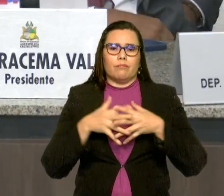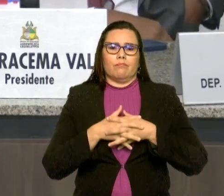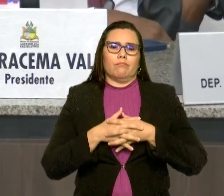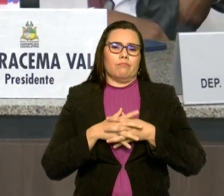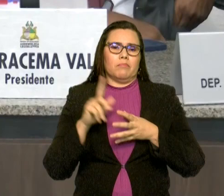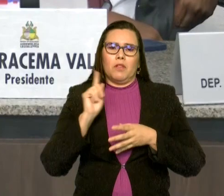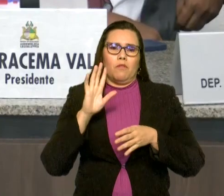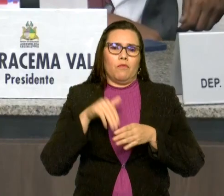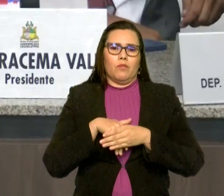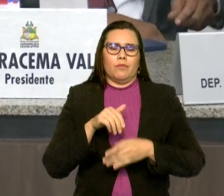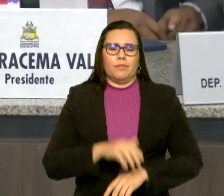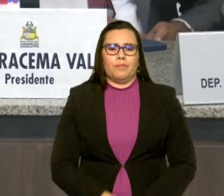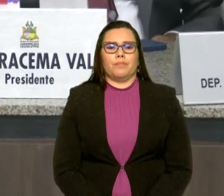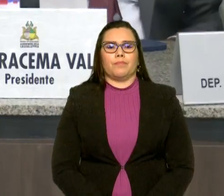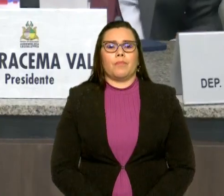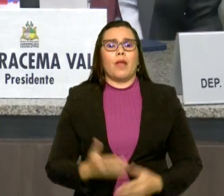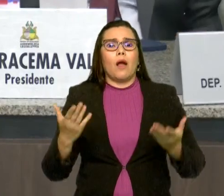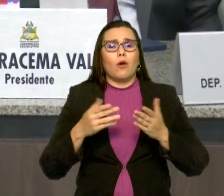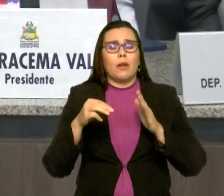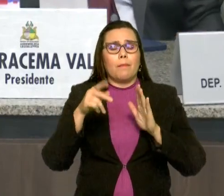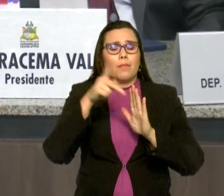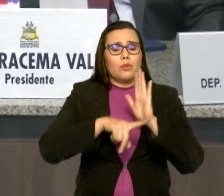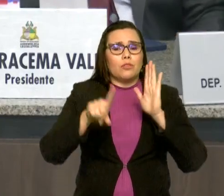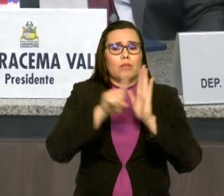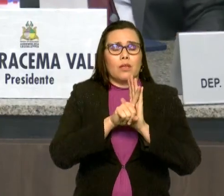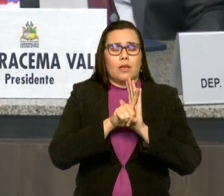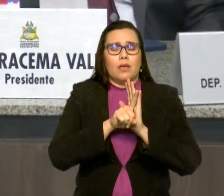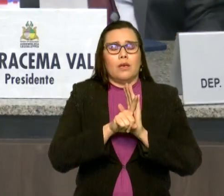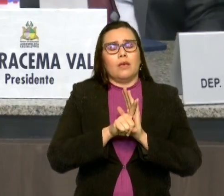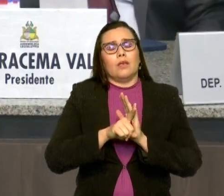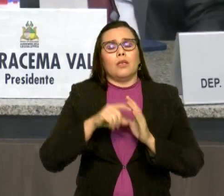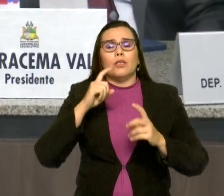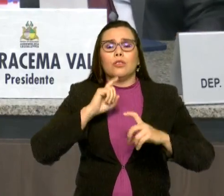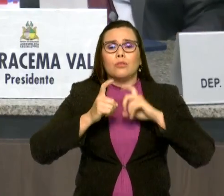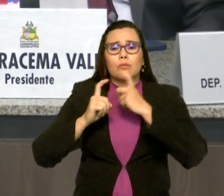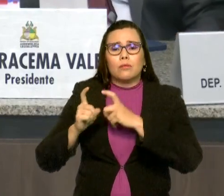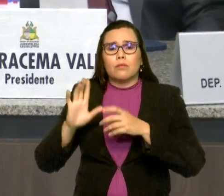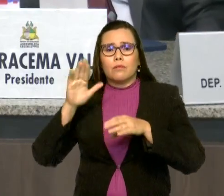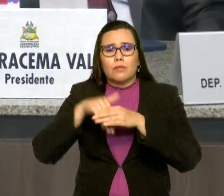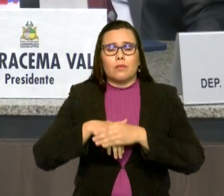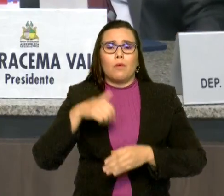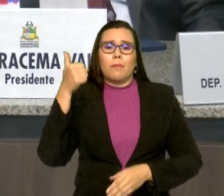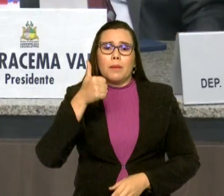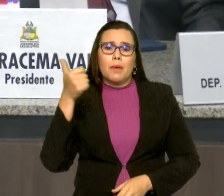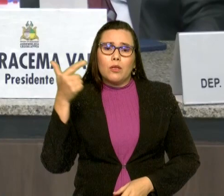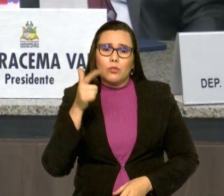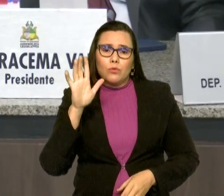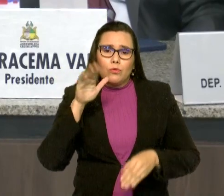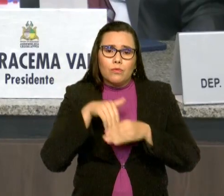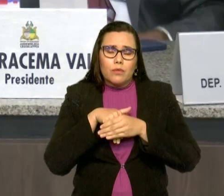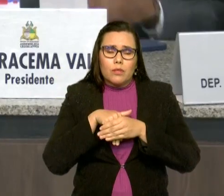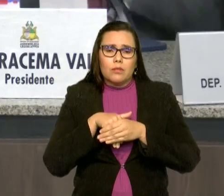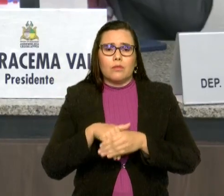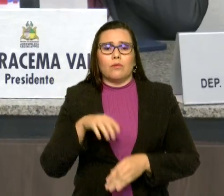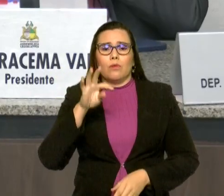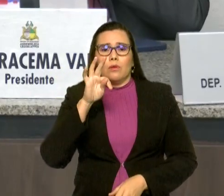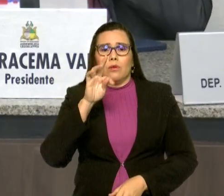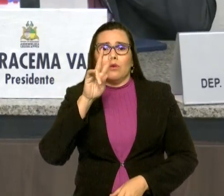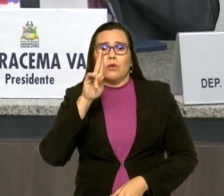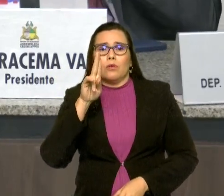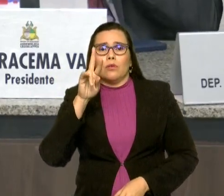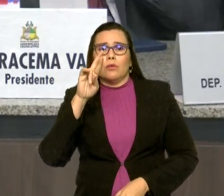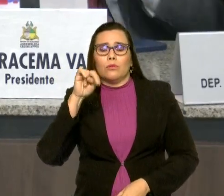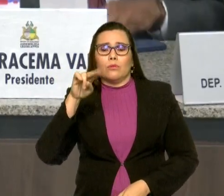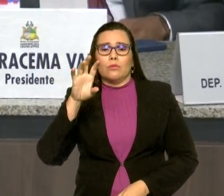Projeto de lei em discussão e votação, primeiro e segundo turno, regime de urgência